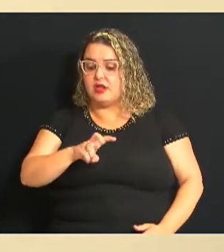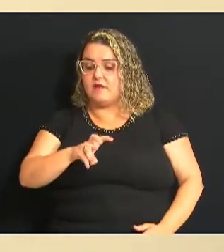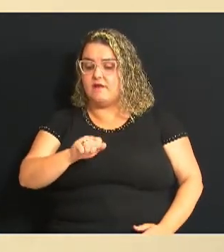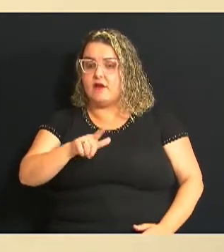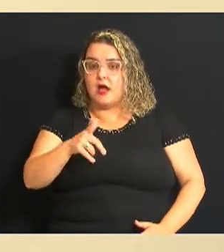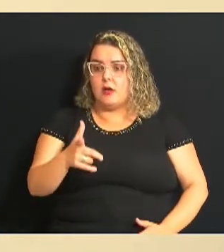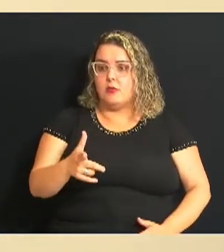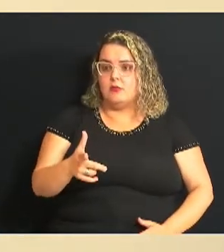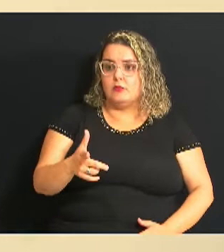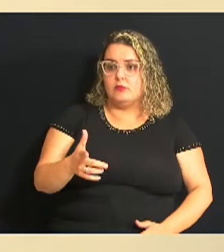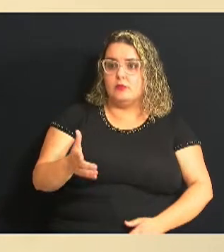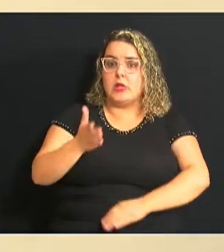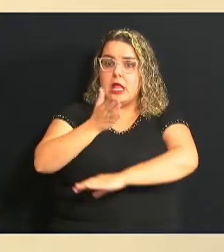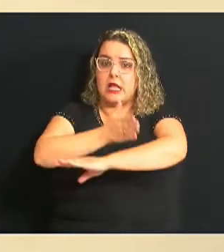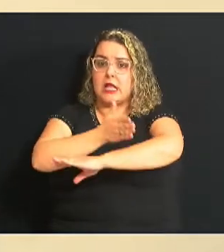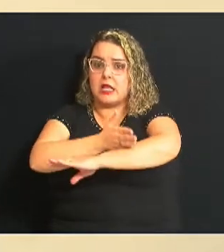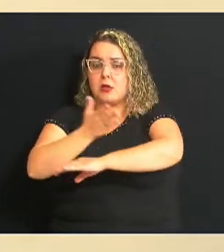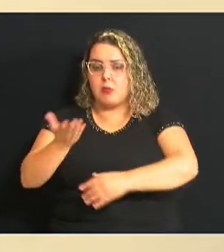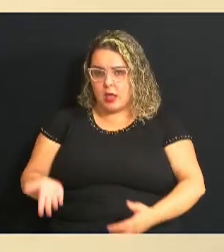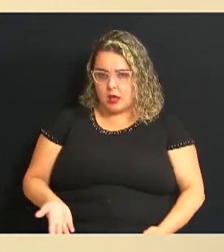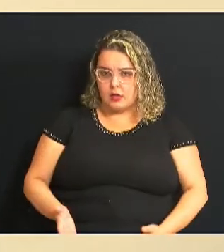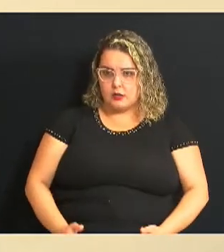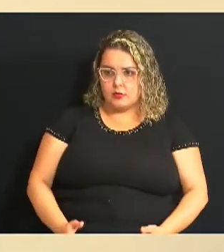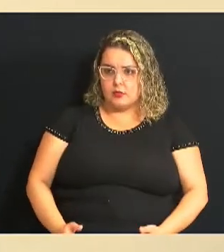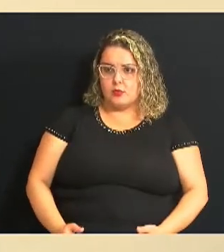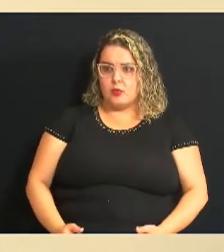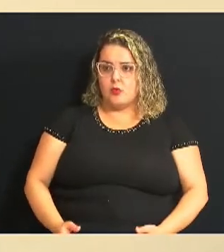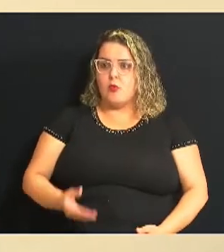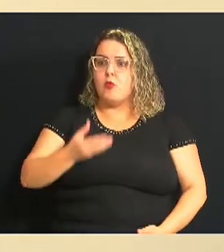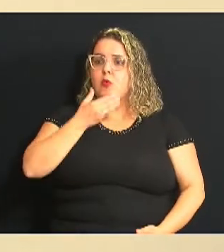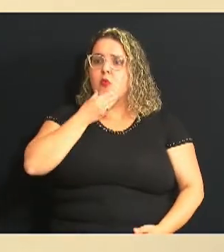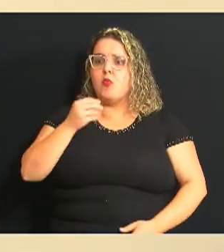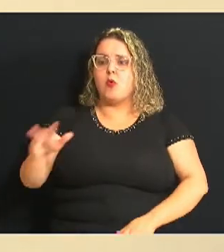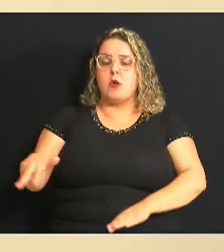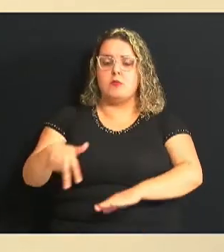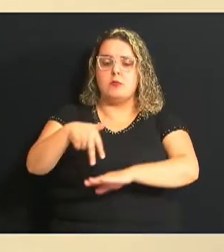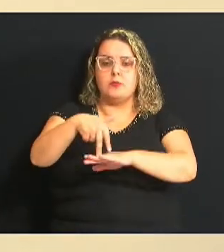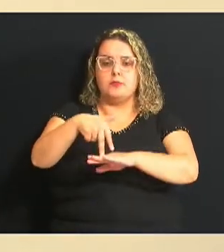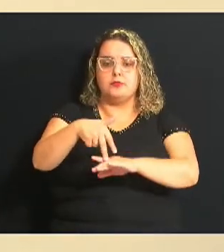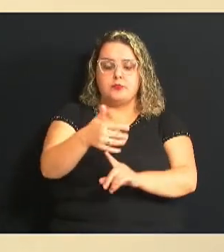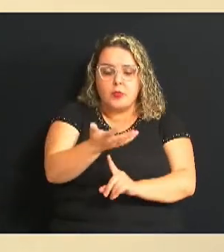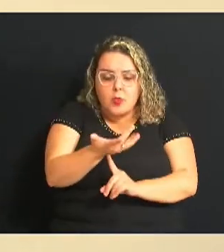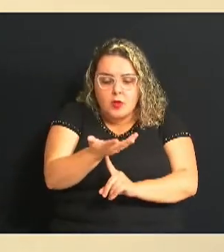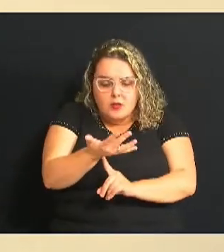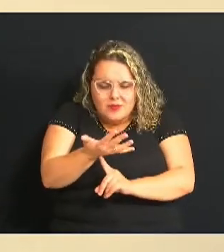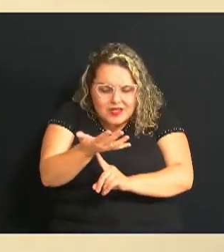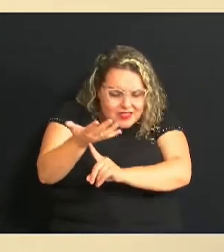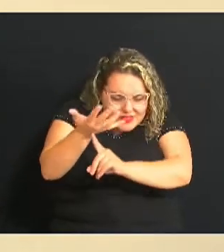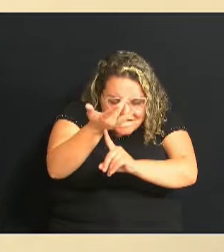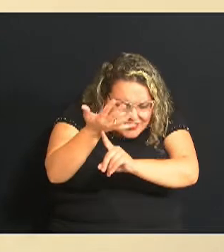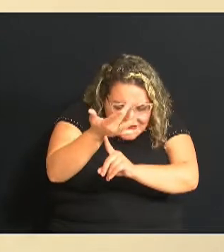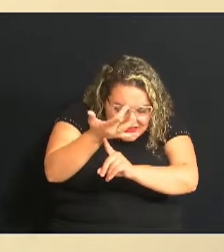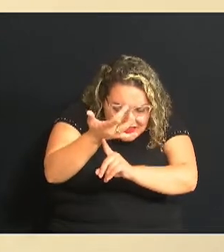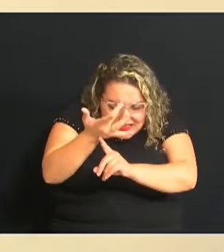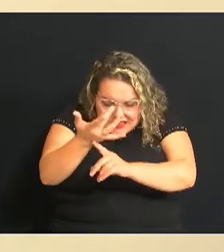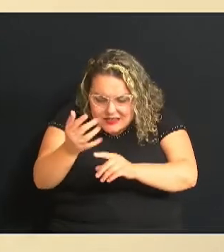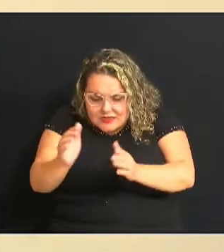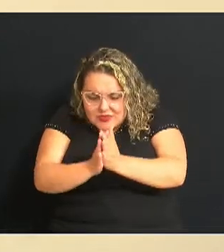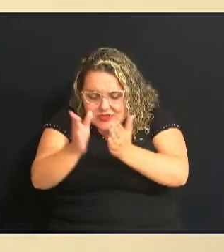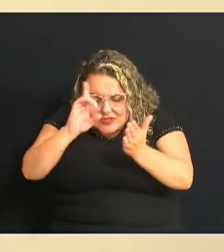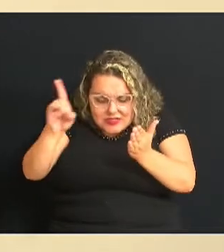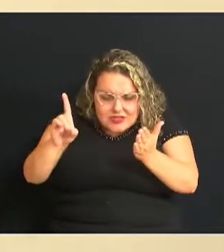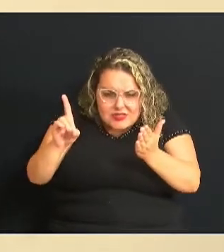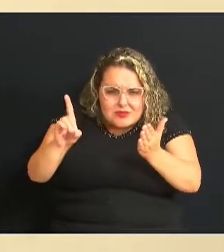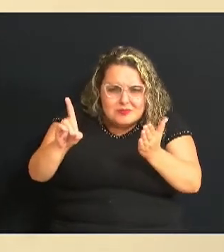Média, um homem leu à luz de velas Romanos capítulo 1,